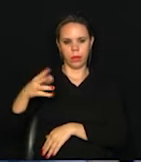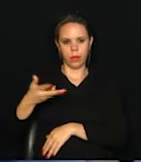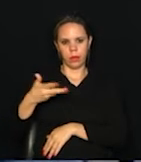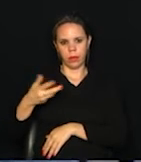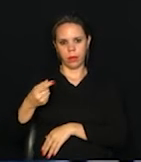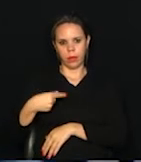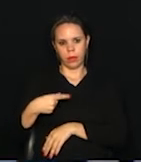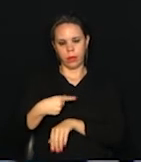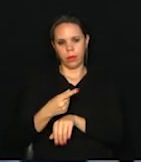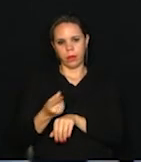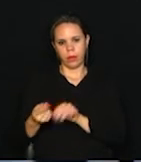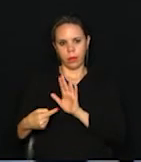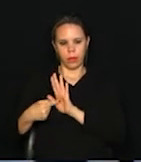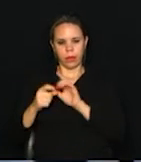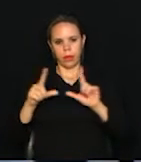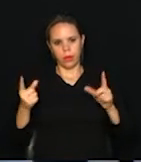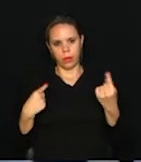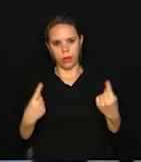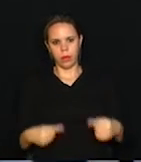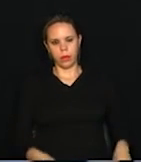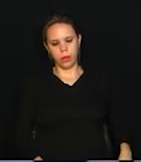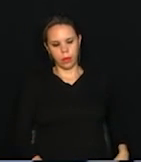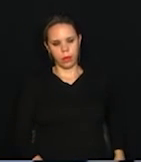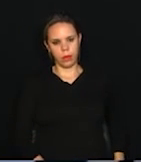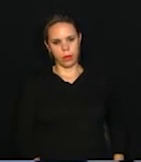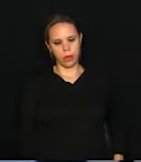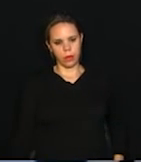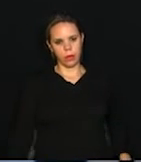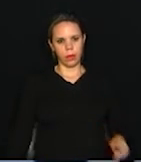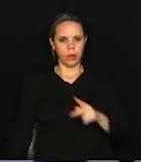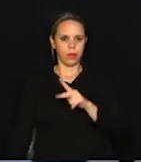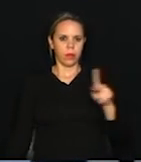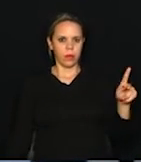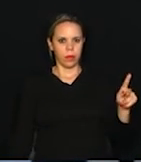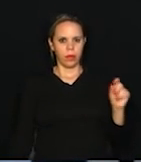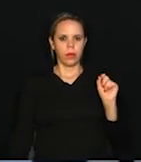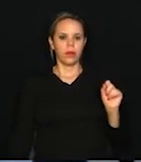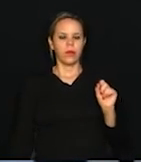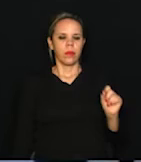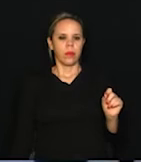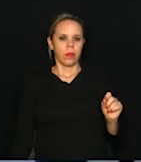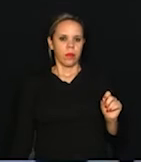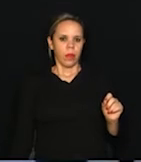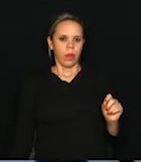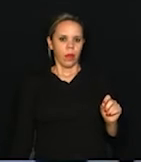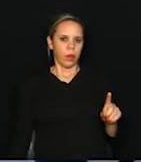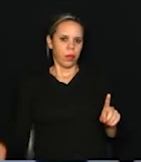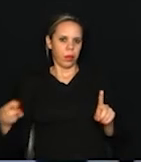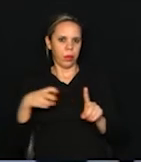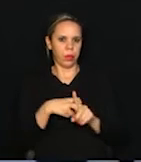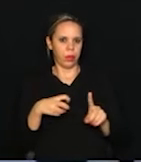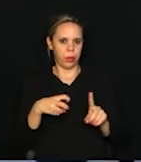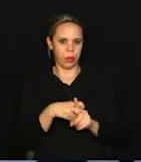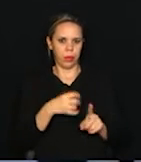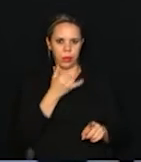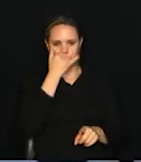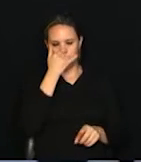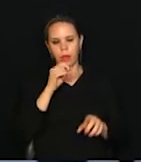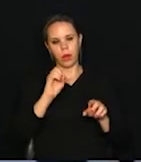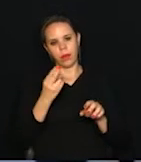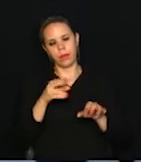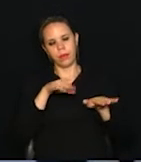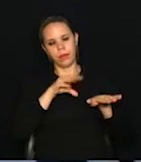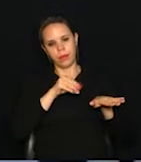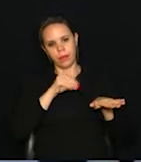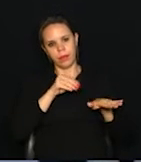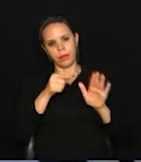a sinalização na avenida. Então, senhor presidente, a questão da acidentalidade, a questão do radar, traz um pano